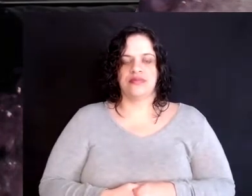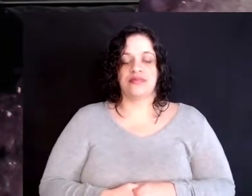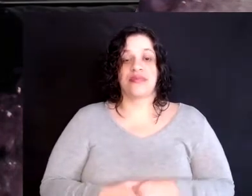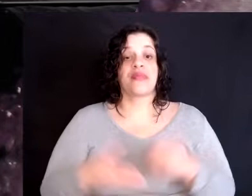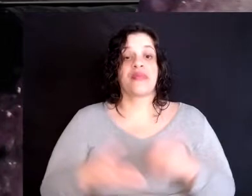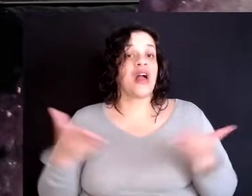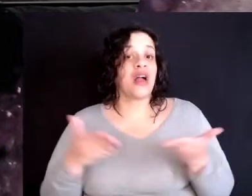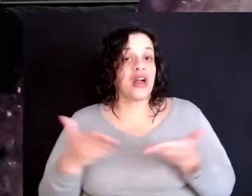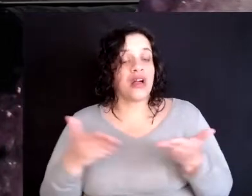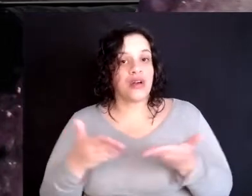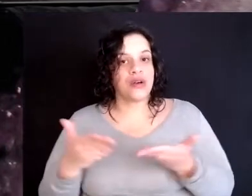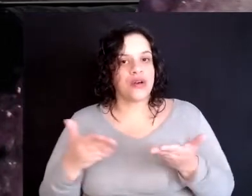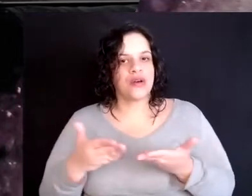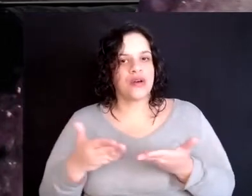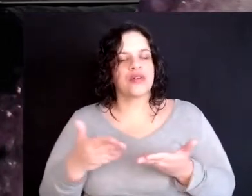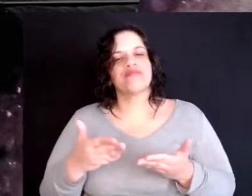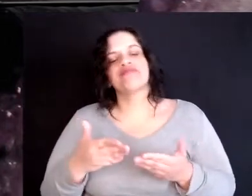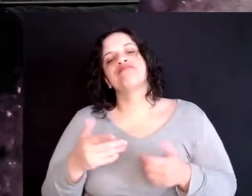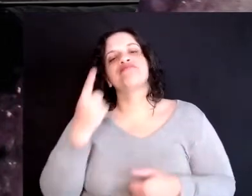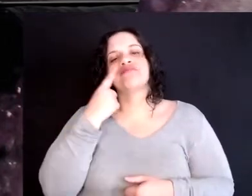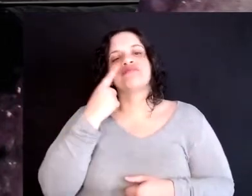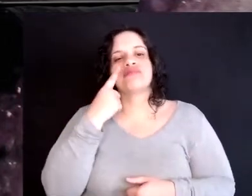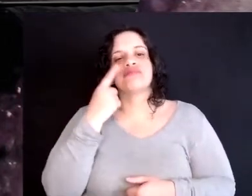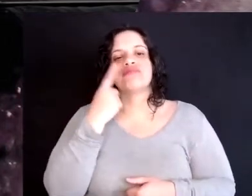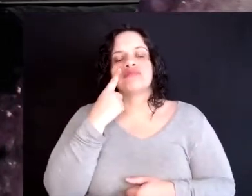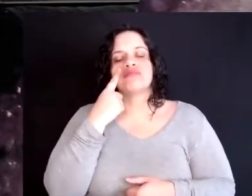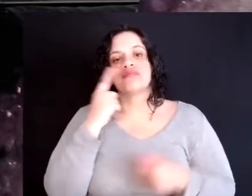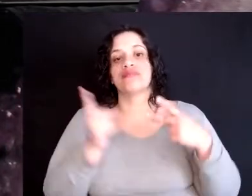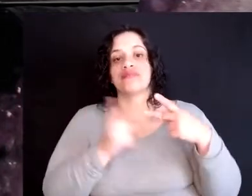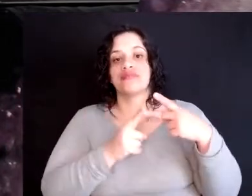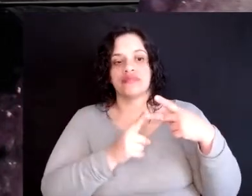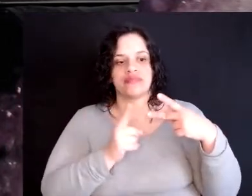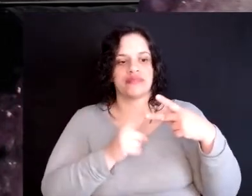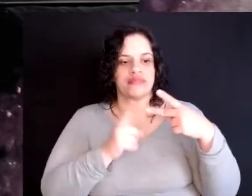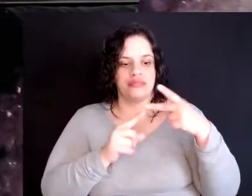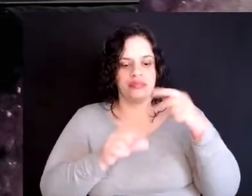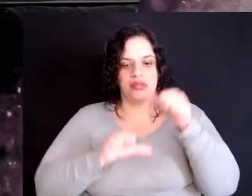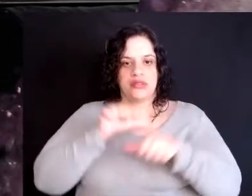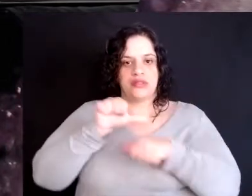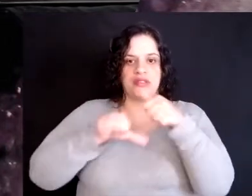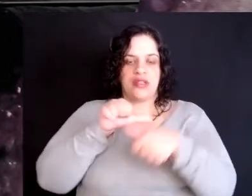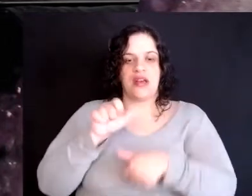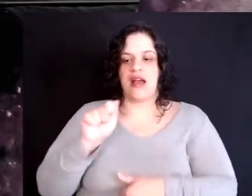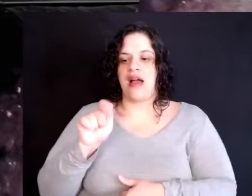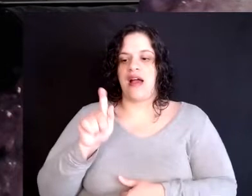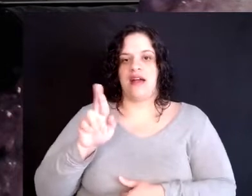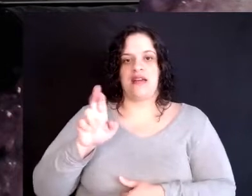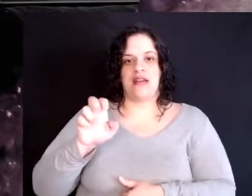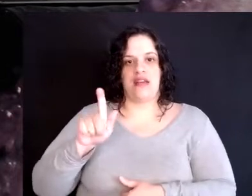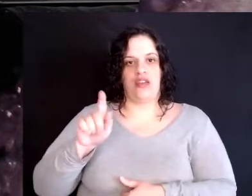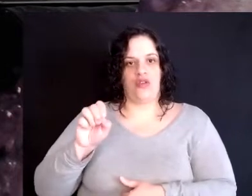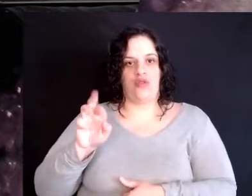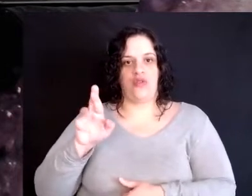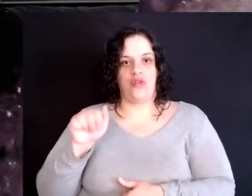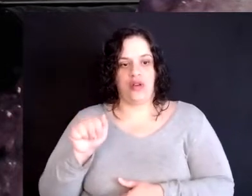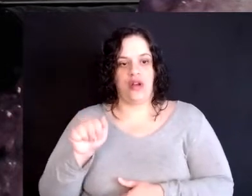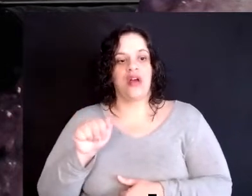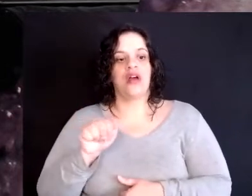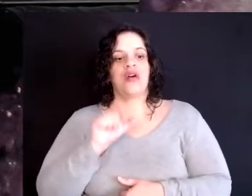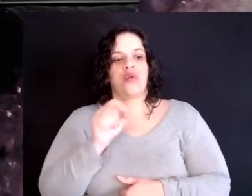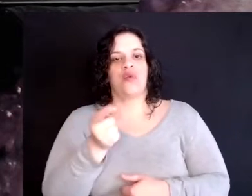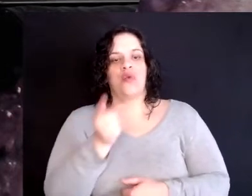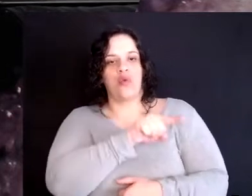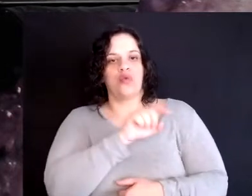Vamos agora entrar em contato com a segunda etapa da transformação de Grégora com